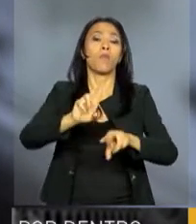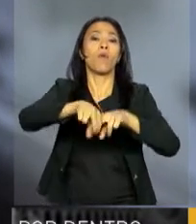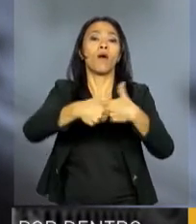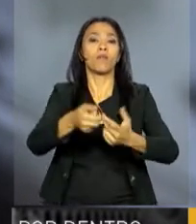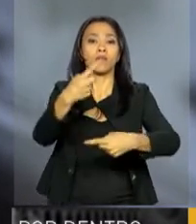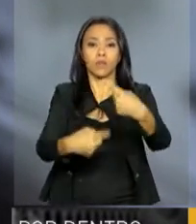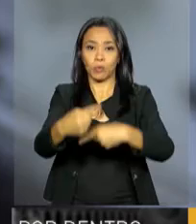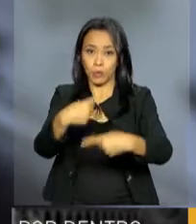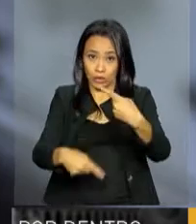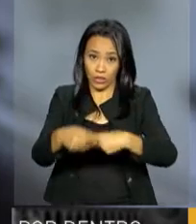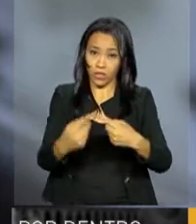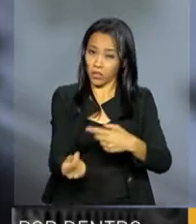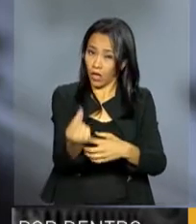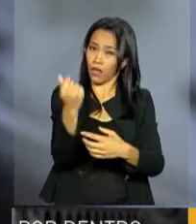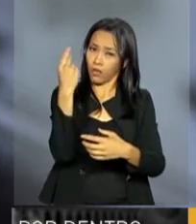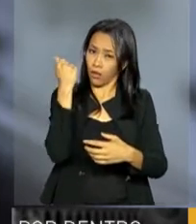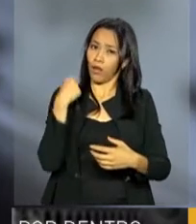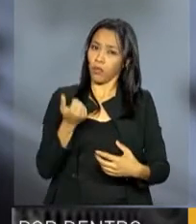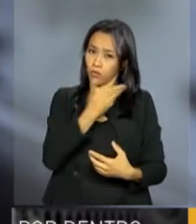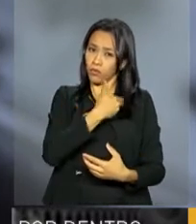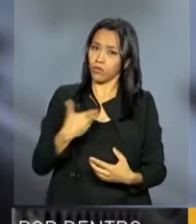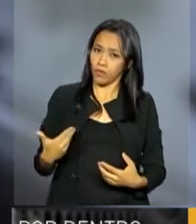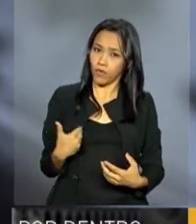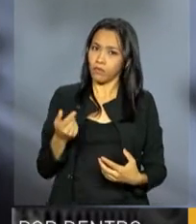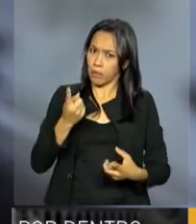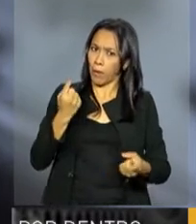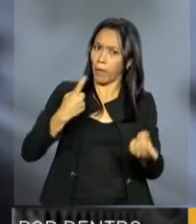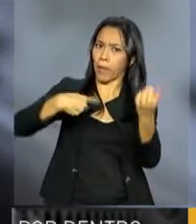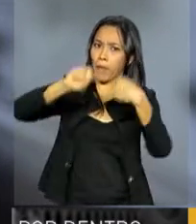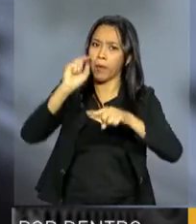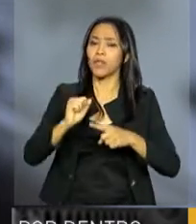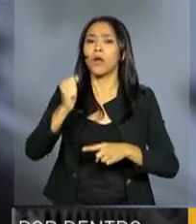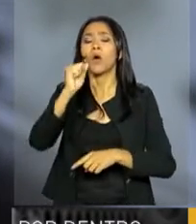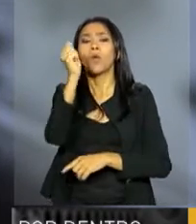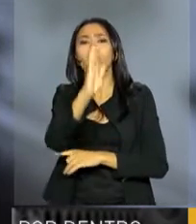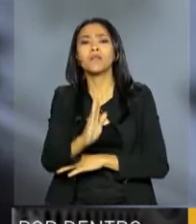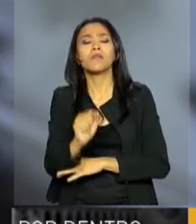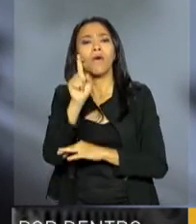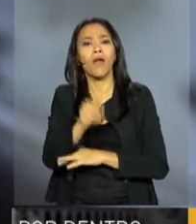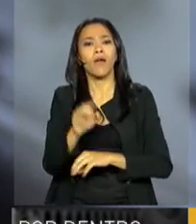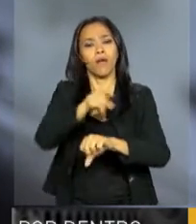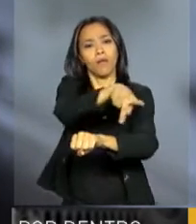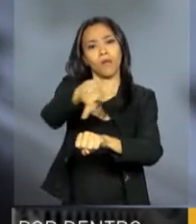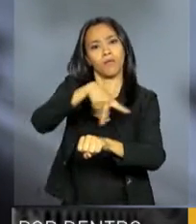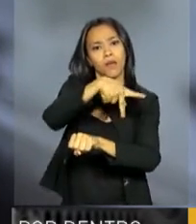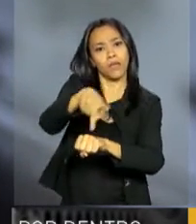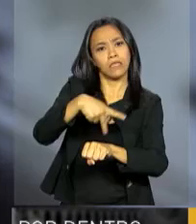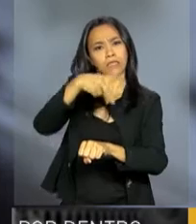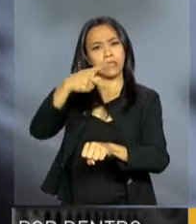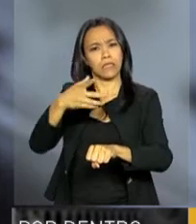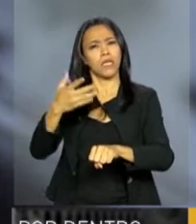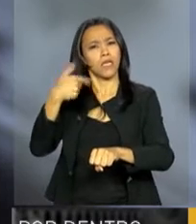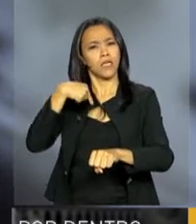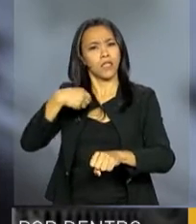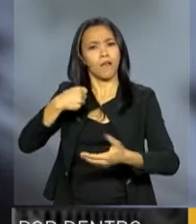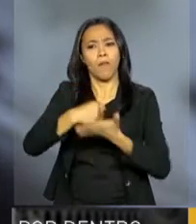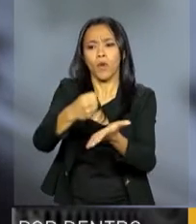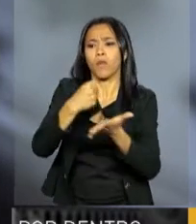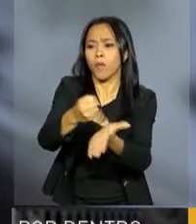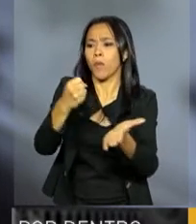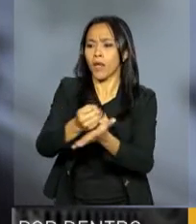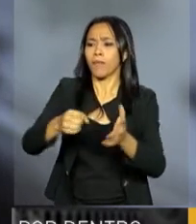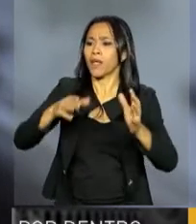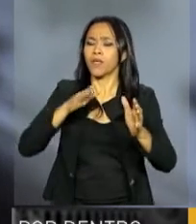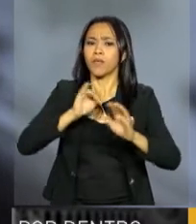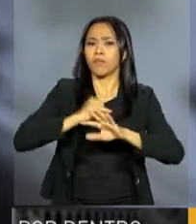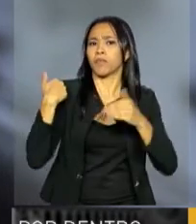públicas estabelecidas há muito tempo tem sido muito exitosa o brasil é o país que singularmente mais contribuiu para a redução de